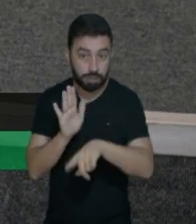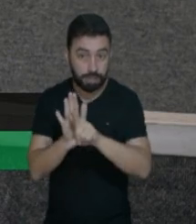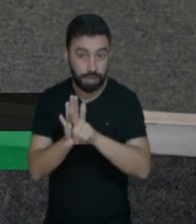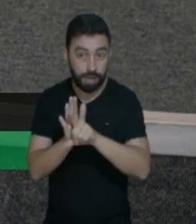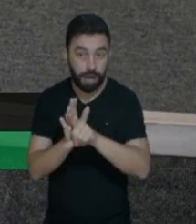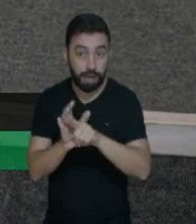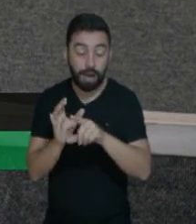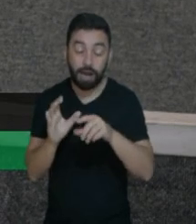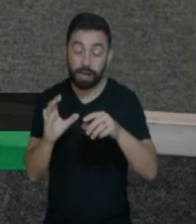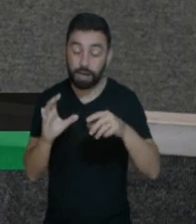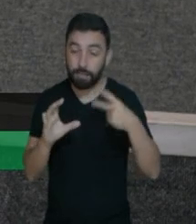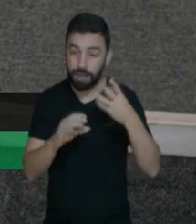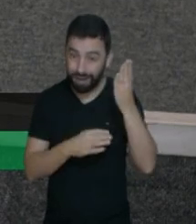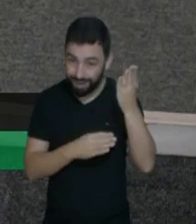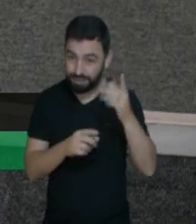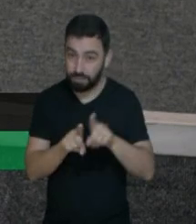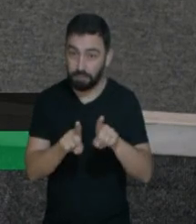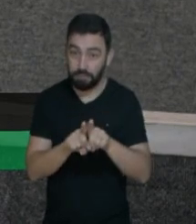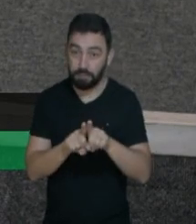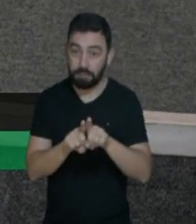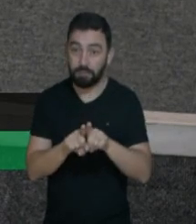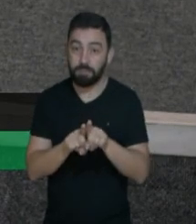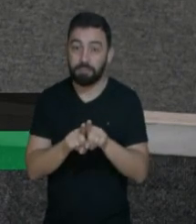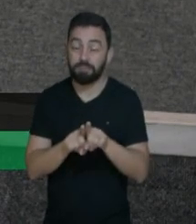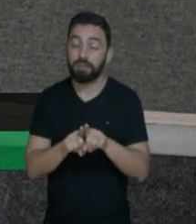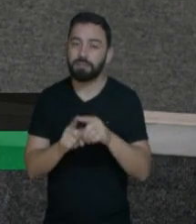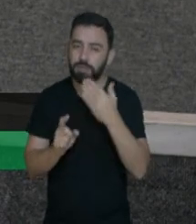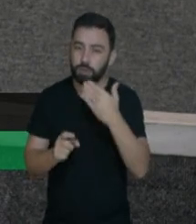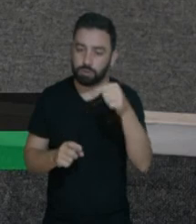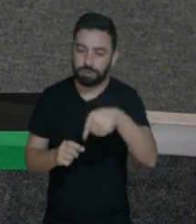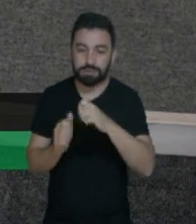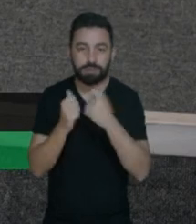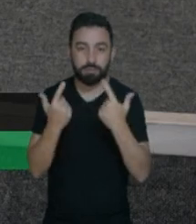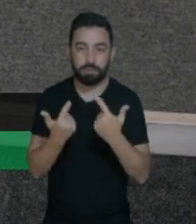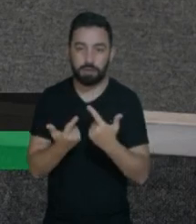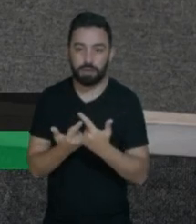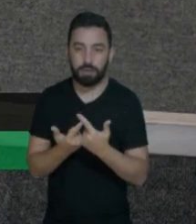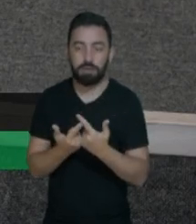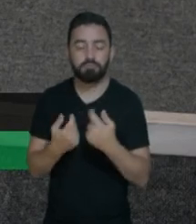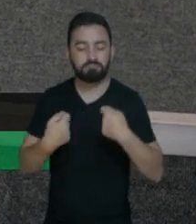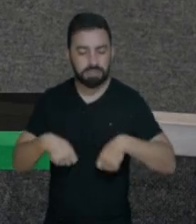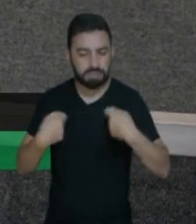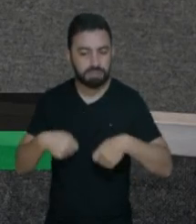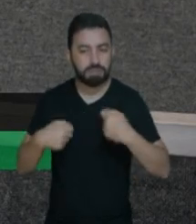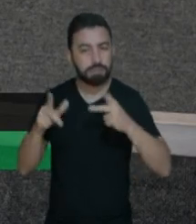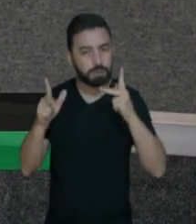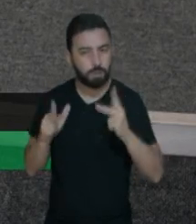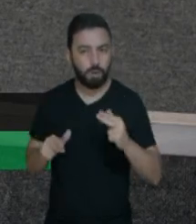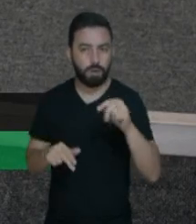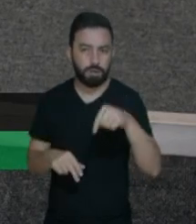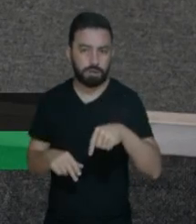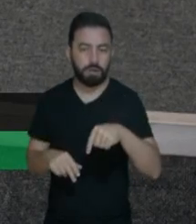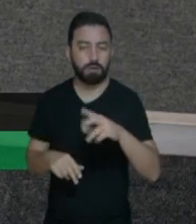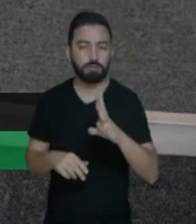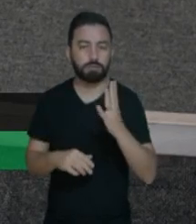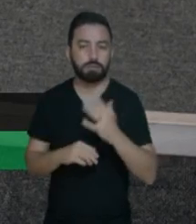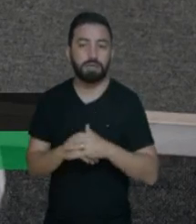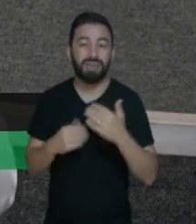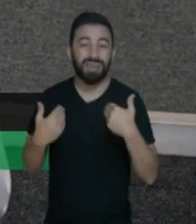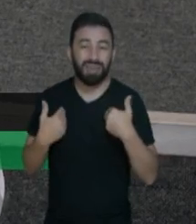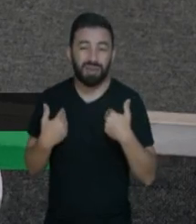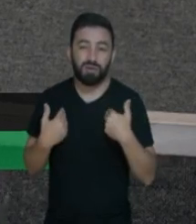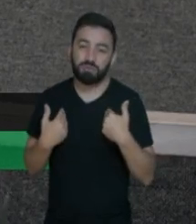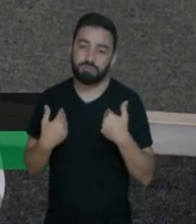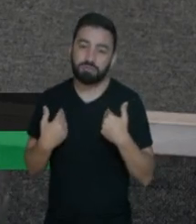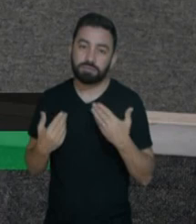Municipal de baune arrio e Apresentou um requerimento à Assembleia Legislativa para que uma medida desta natureza pudesse acontecer então faço aqui